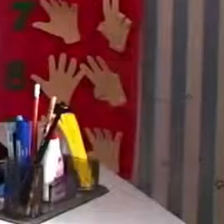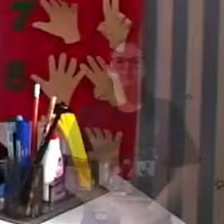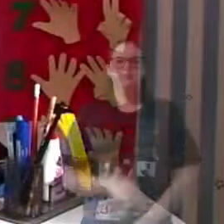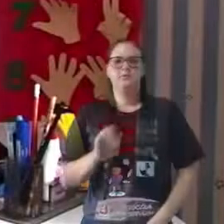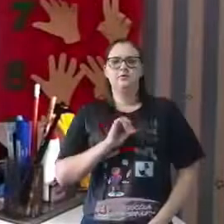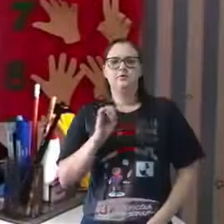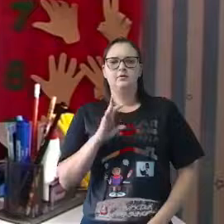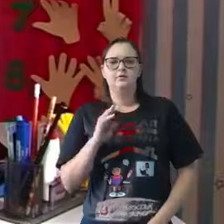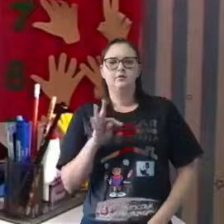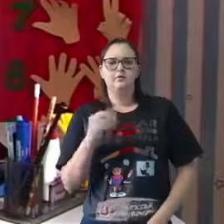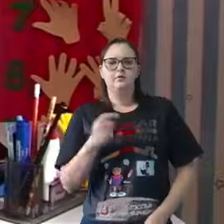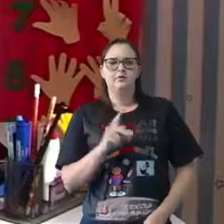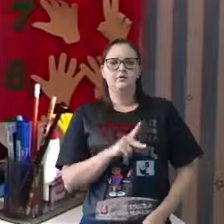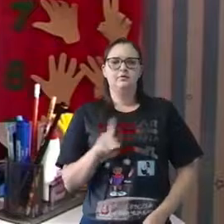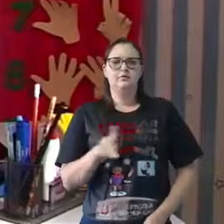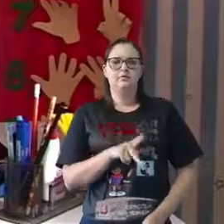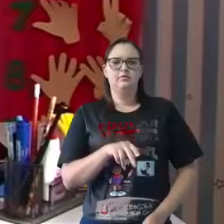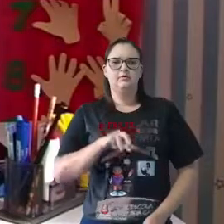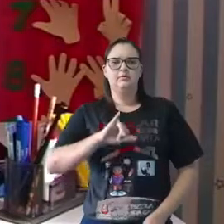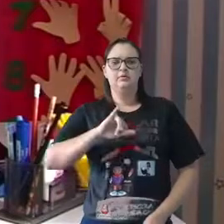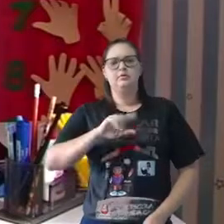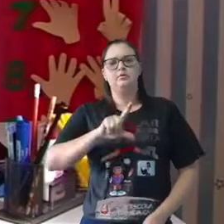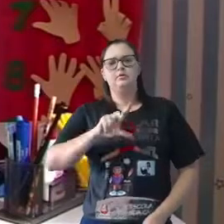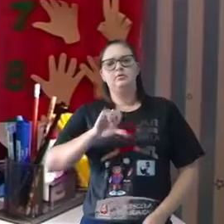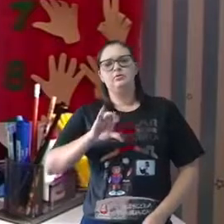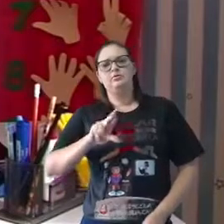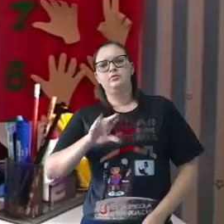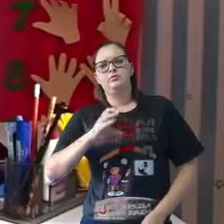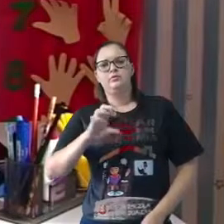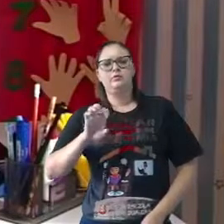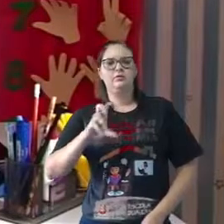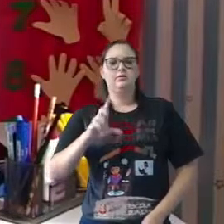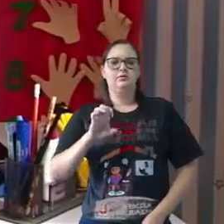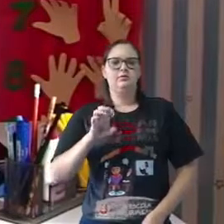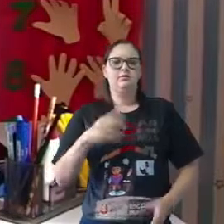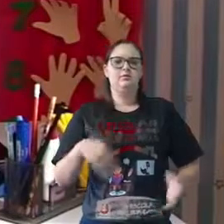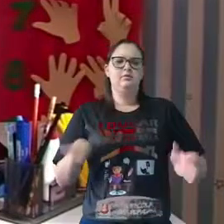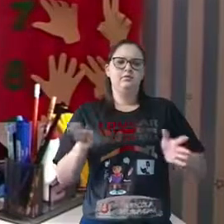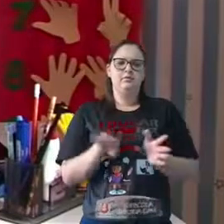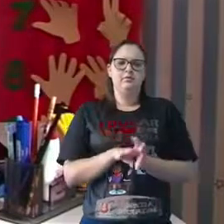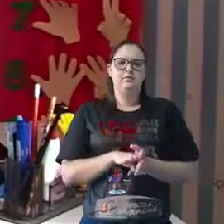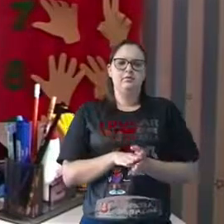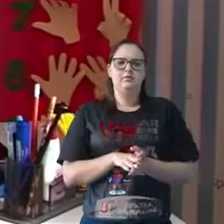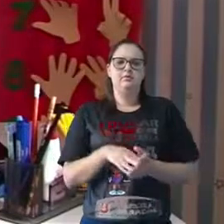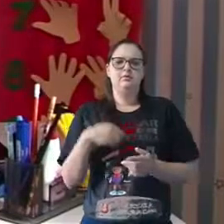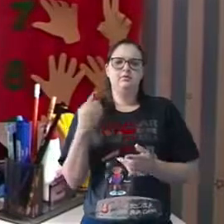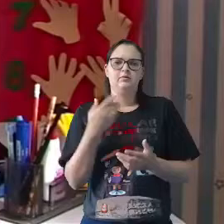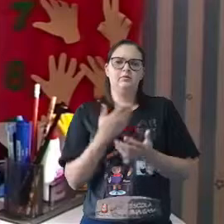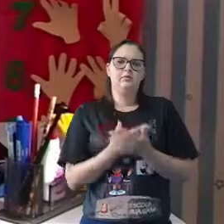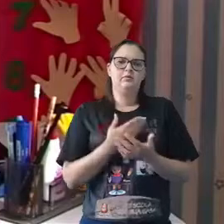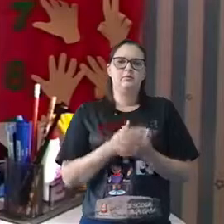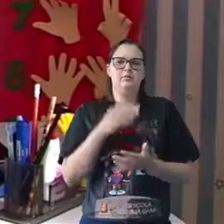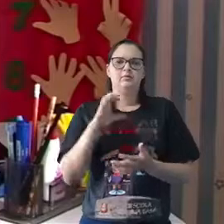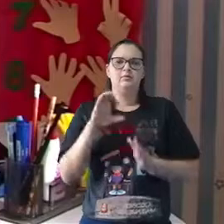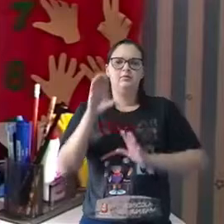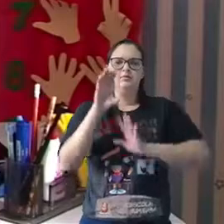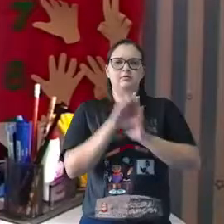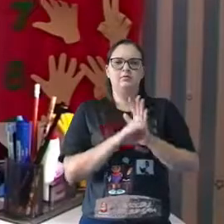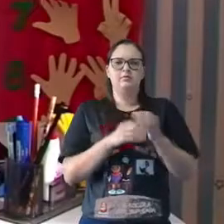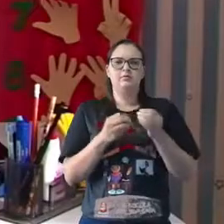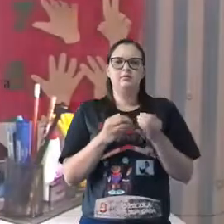Olá pessoal, professora Lucicleide aqui novamente. Vamos dar continuidade às nossas aulas remotas. O conteúdo hoje é